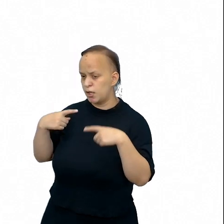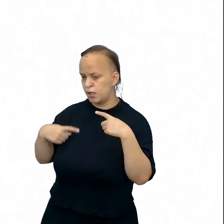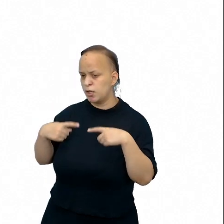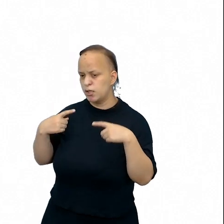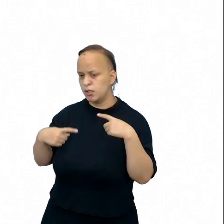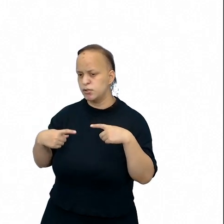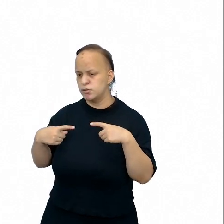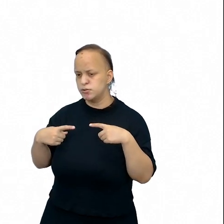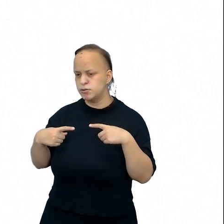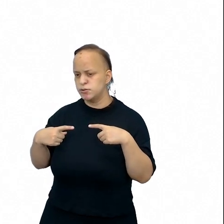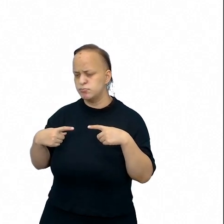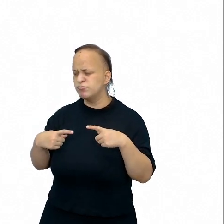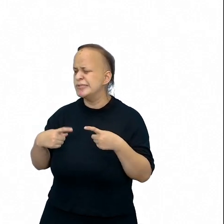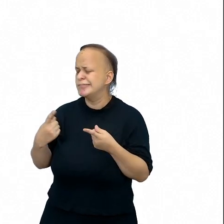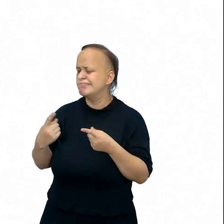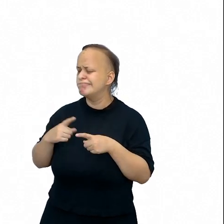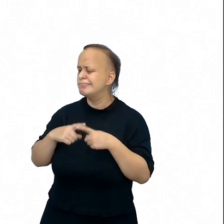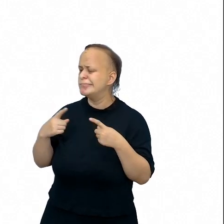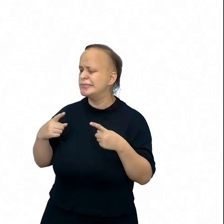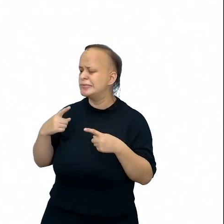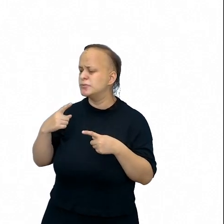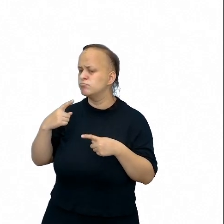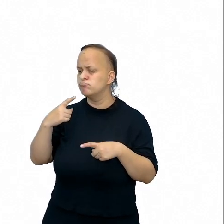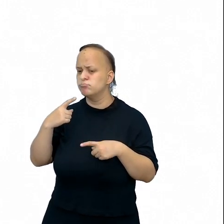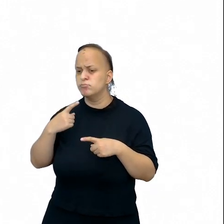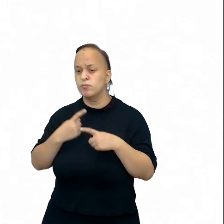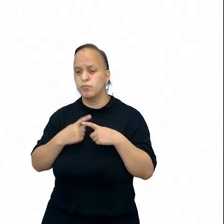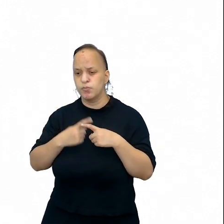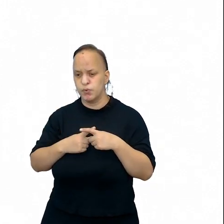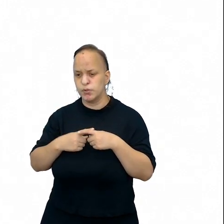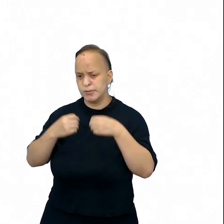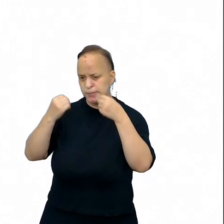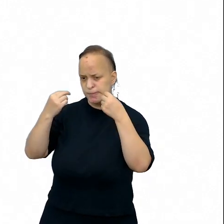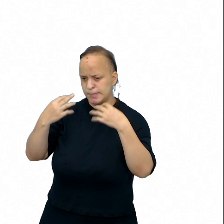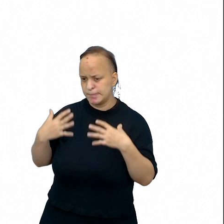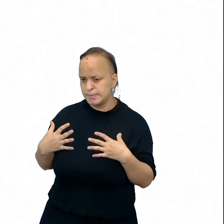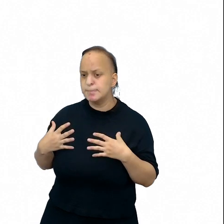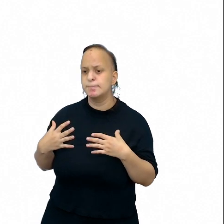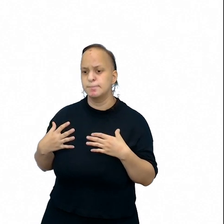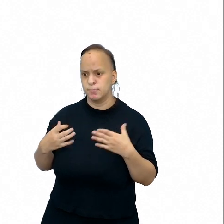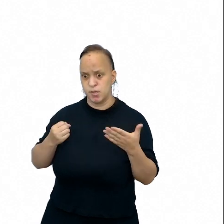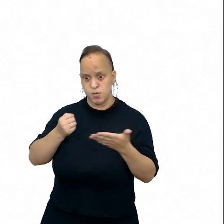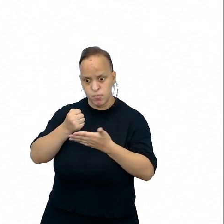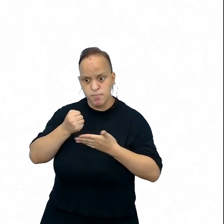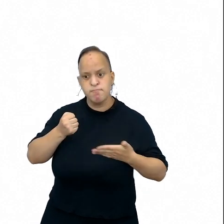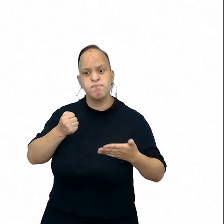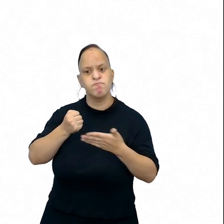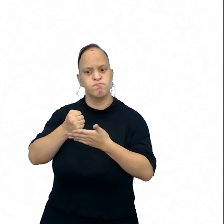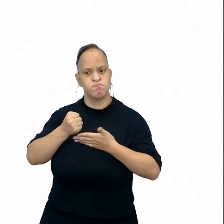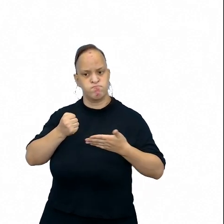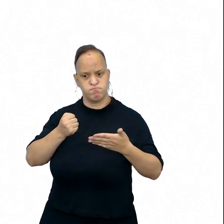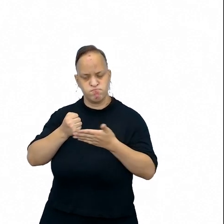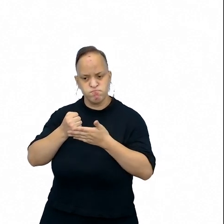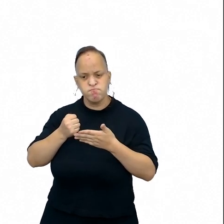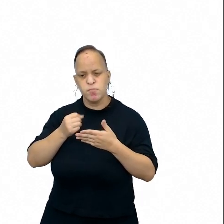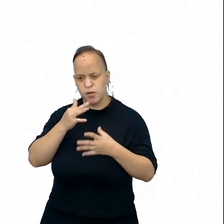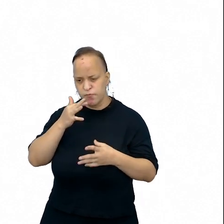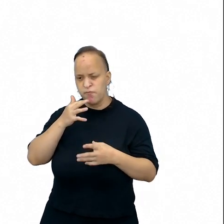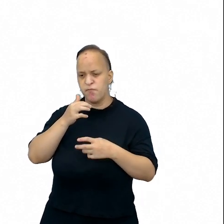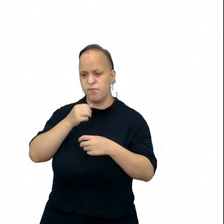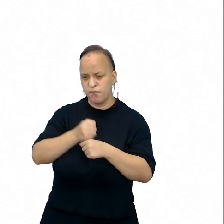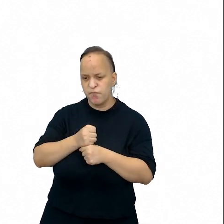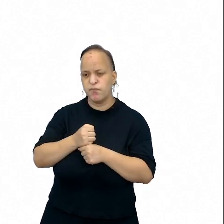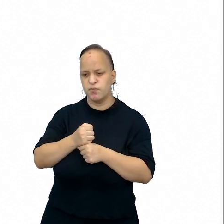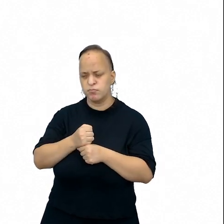uma tese. O debate regrado é um gênero textual argumentativo oral, ele ocorre por intermédio de